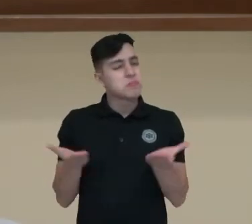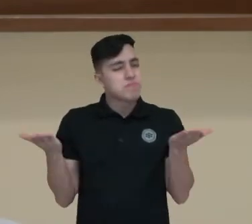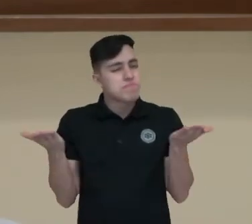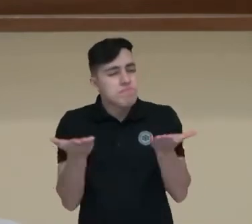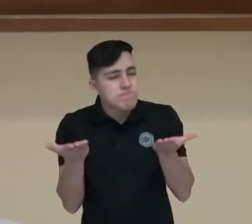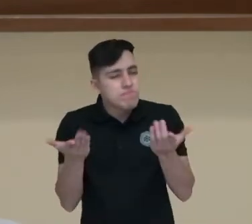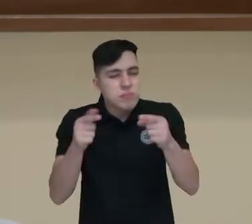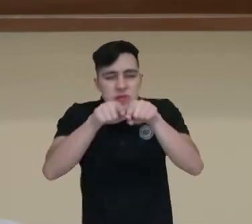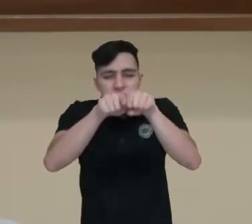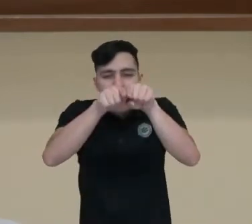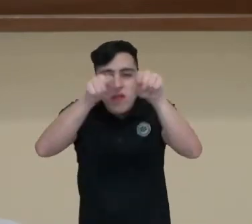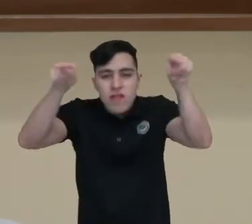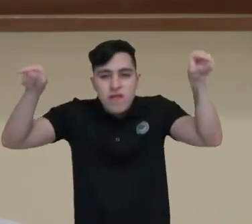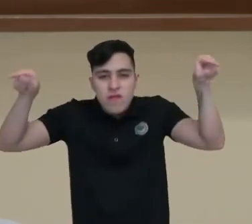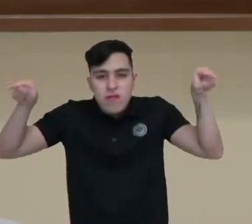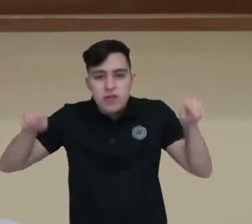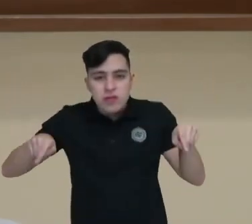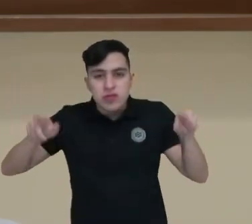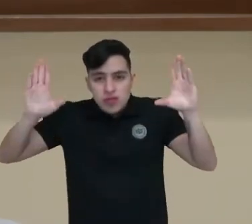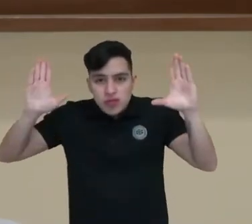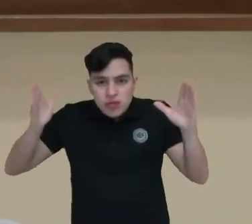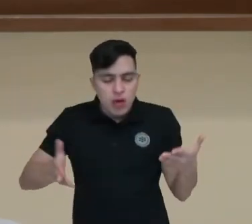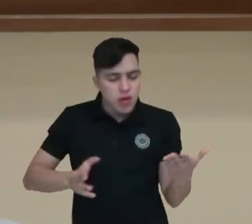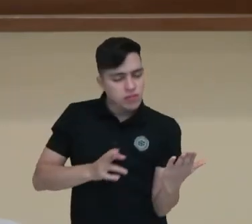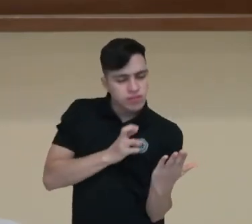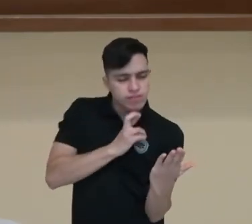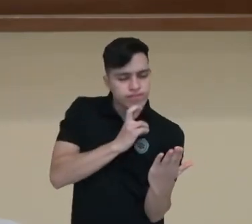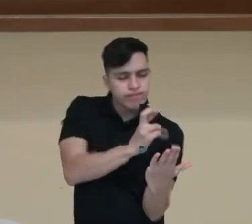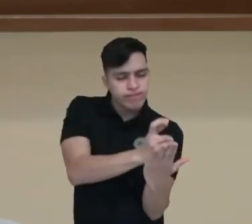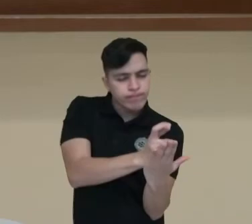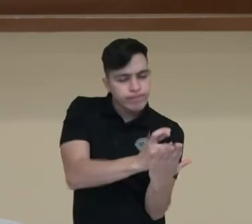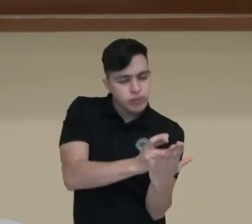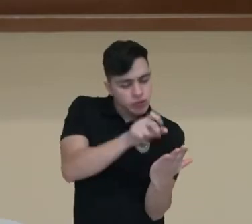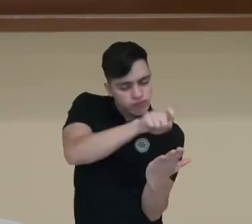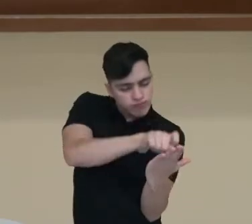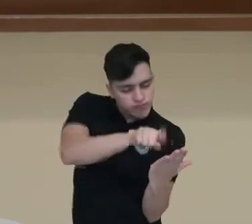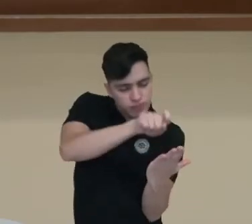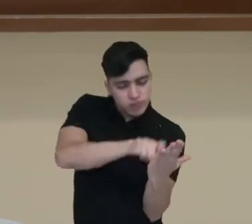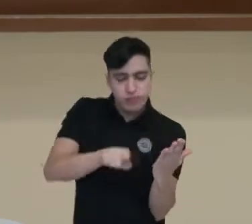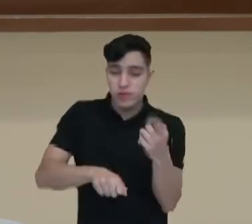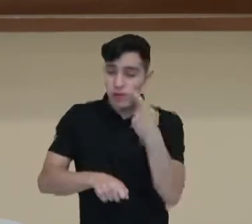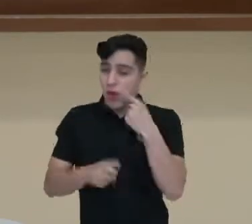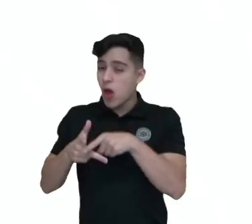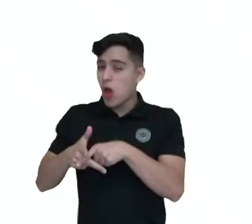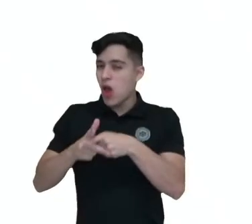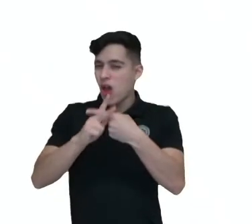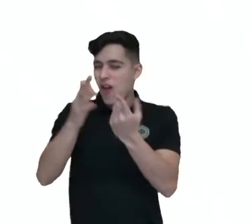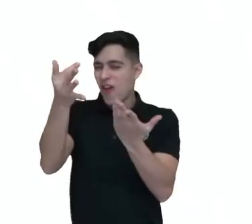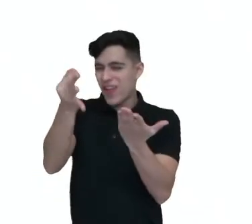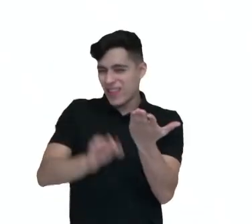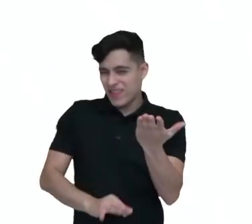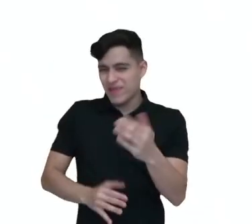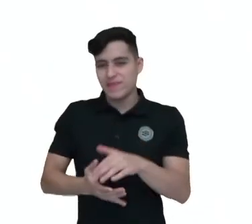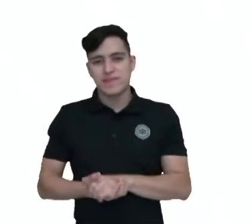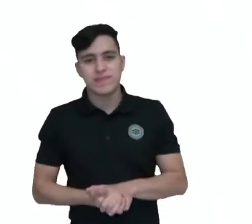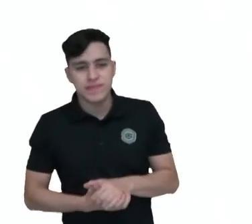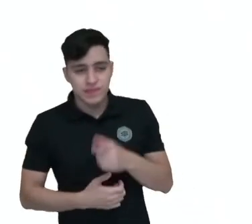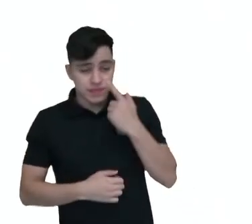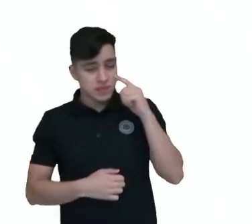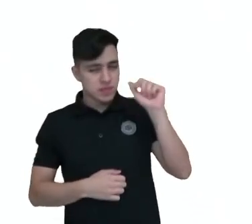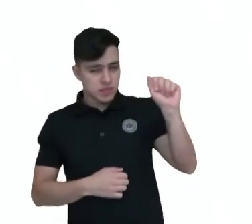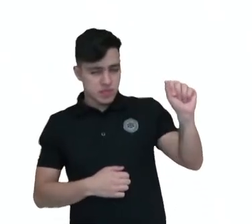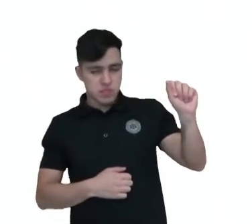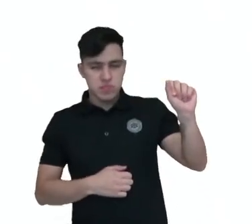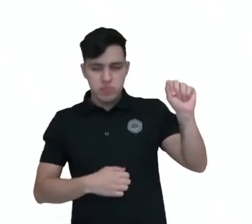E aí, pessoal, resolveram? Vamos lá para a correção? Então, aqui, letra A. Cite duas unidades de medidas